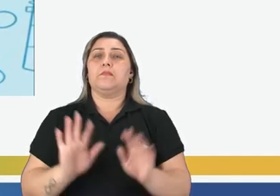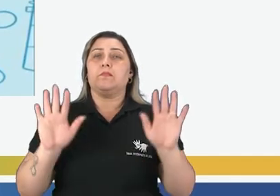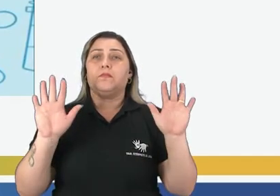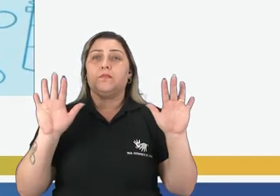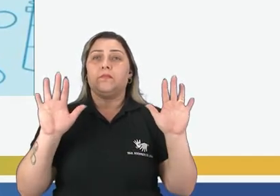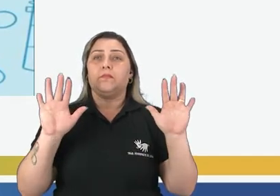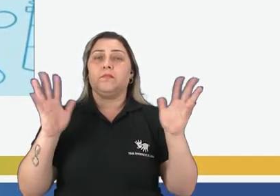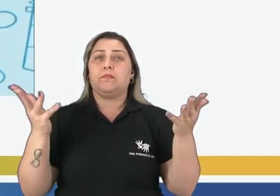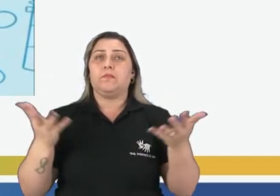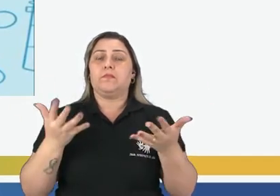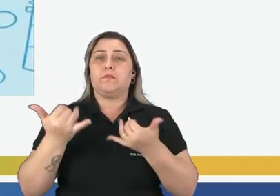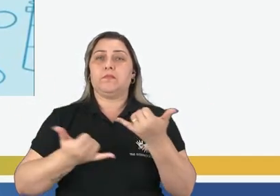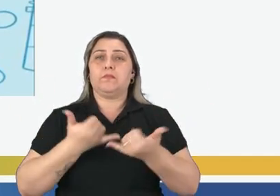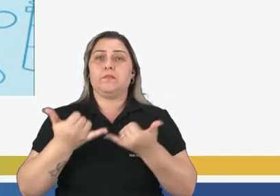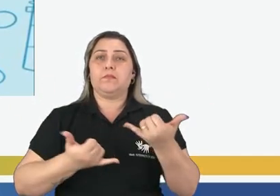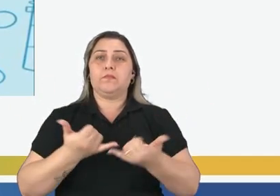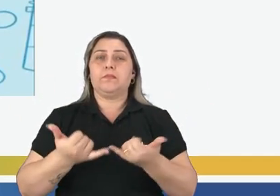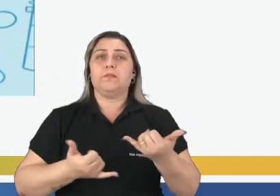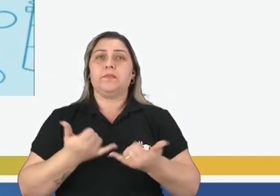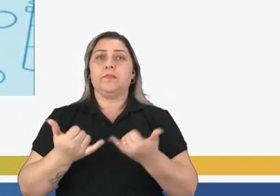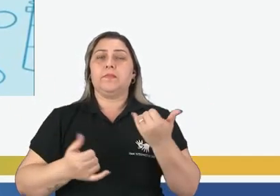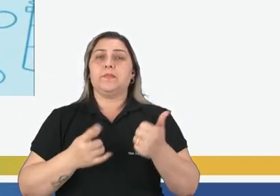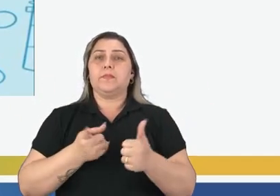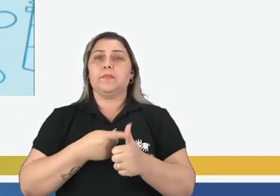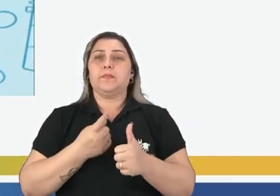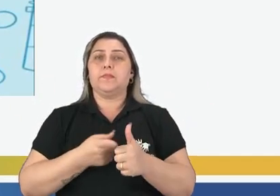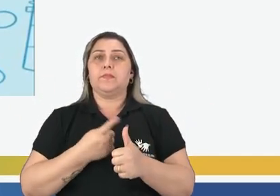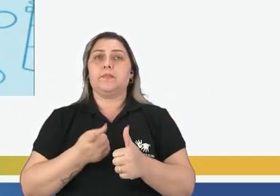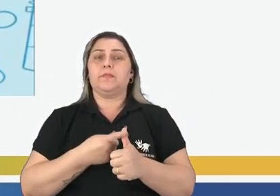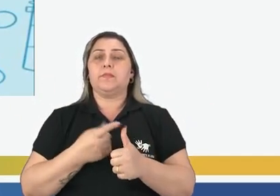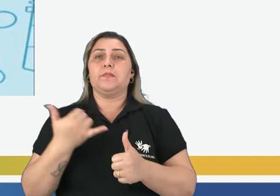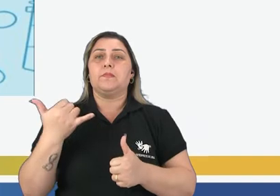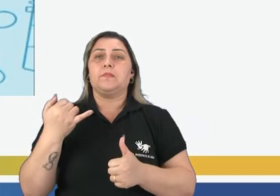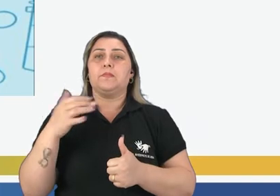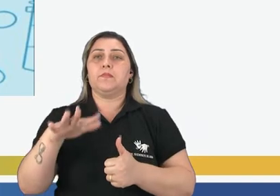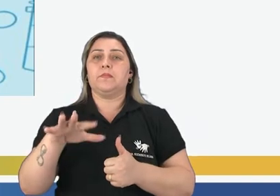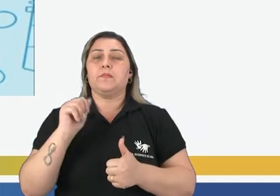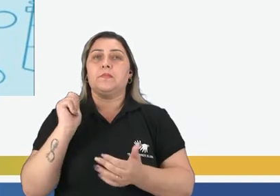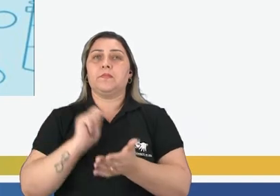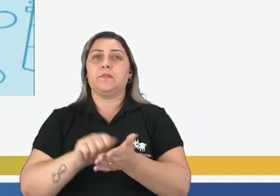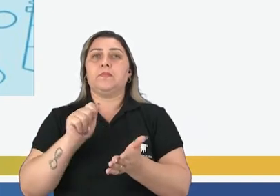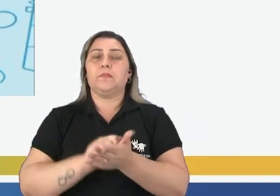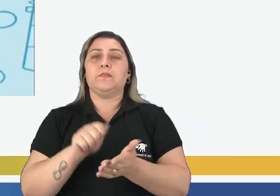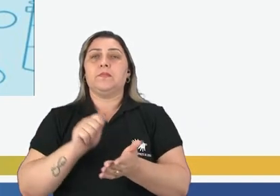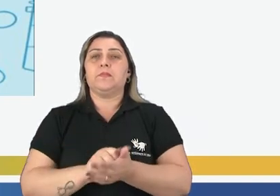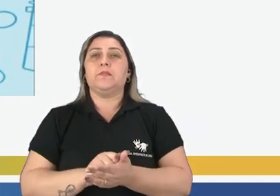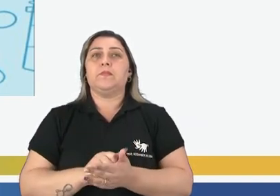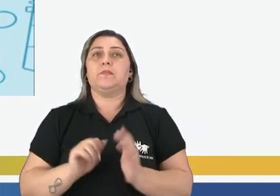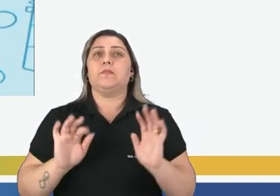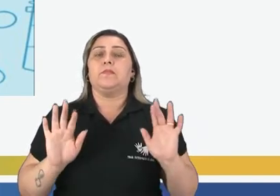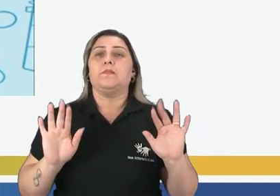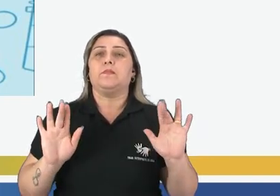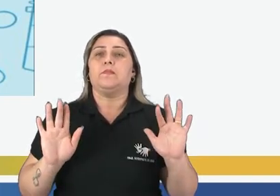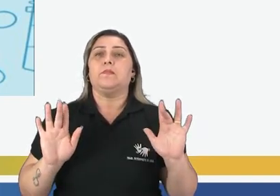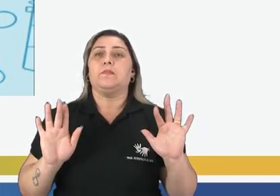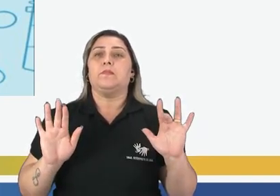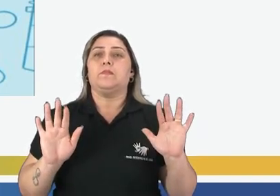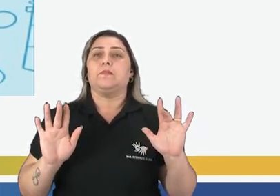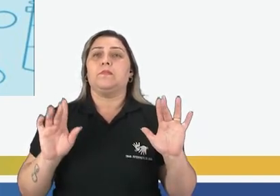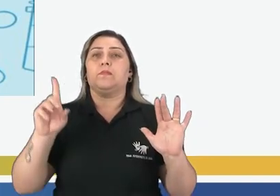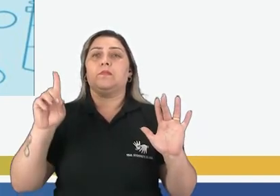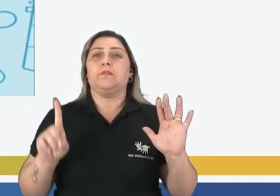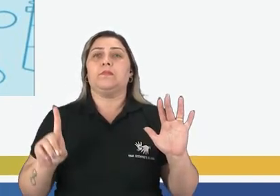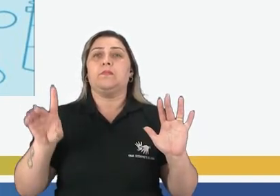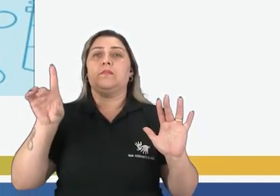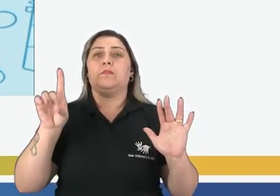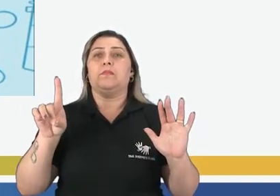Vamos agora fazer uma brincadeira. Primeiro, pegue uma caneta e escreva na mão direita a letra D e na